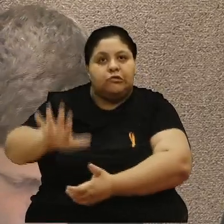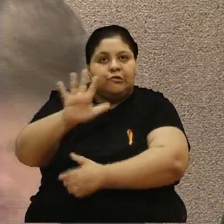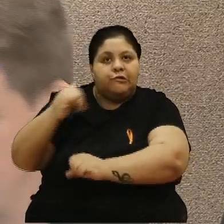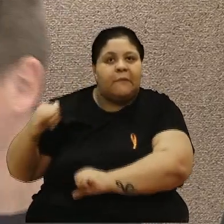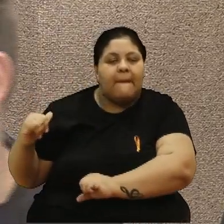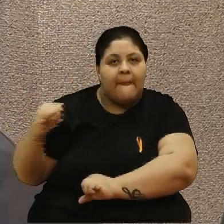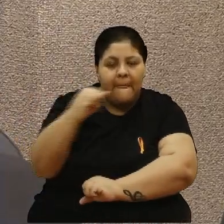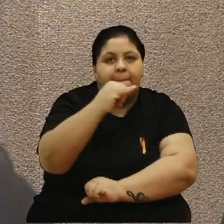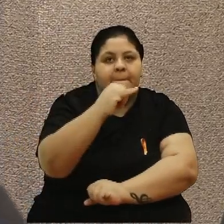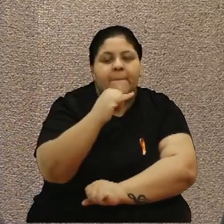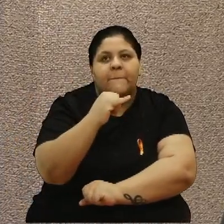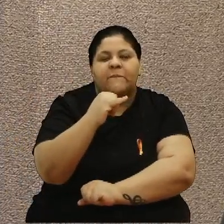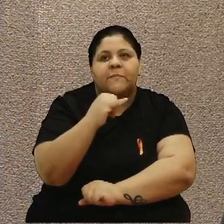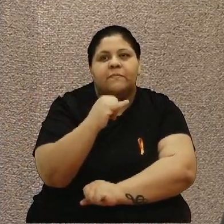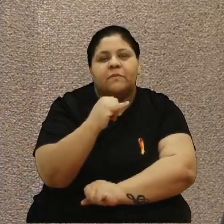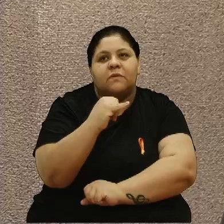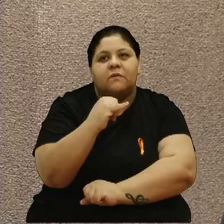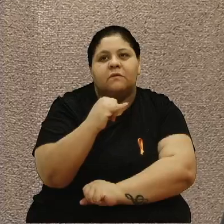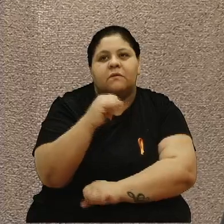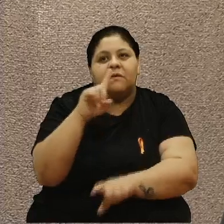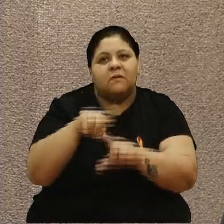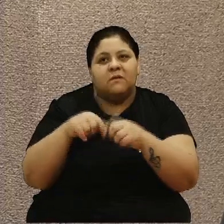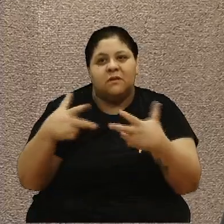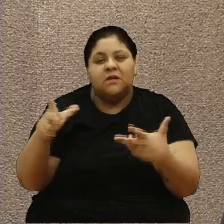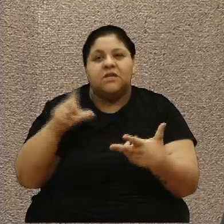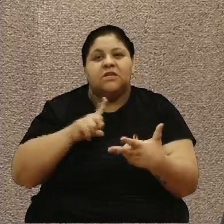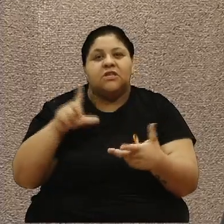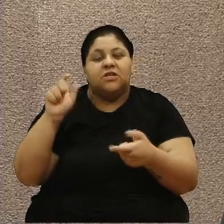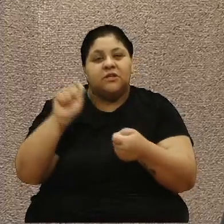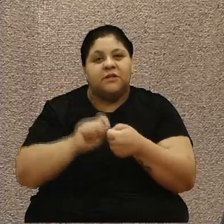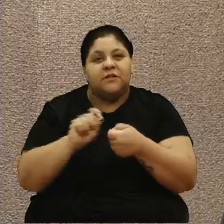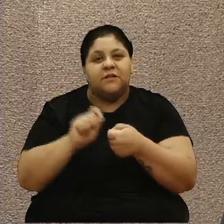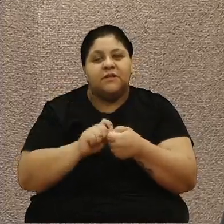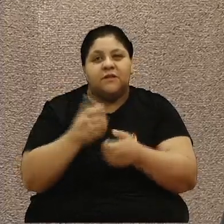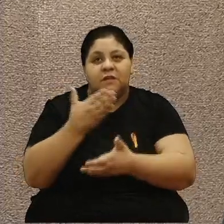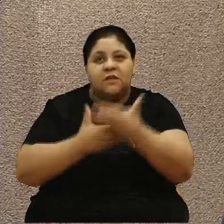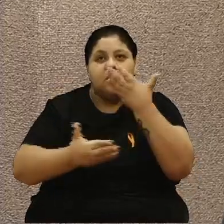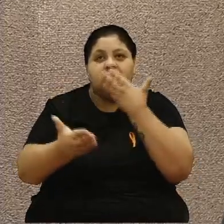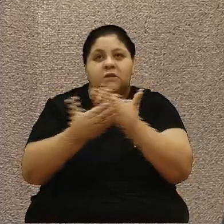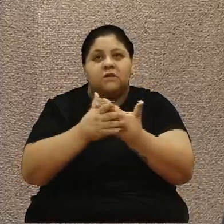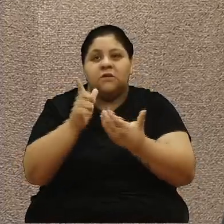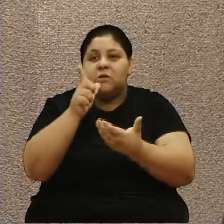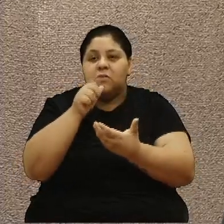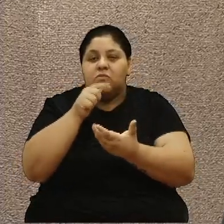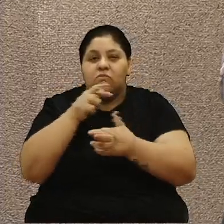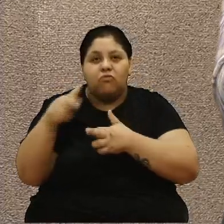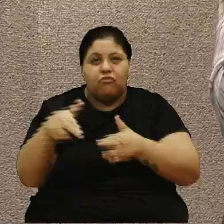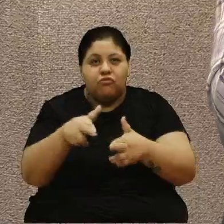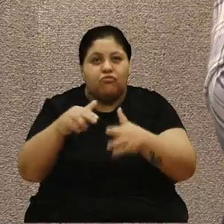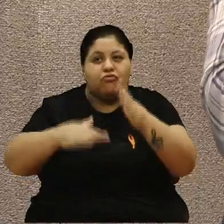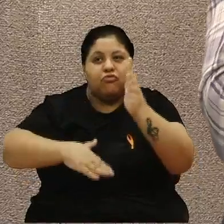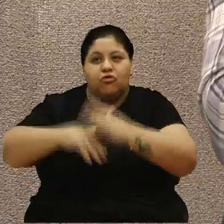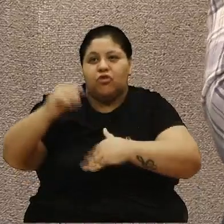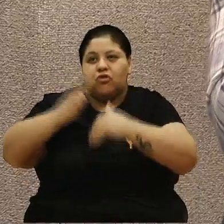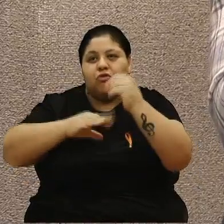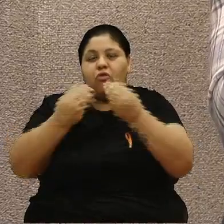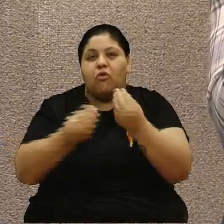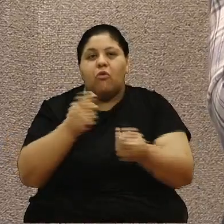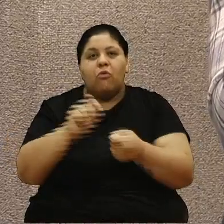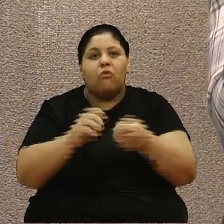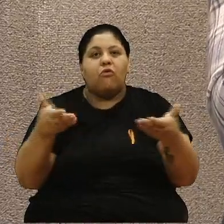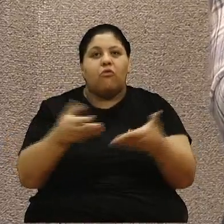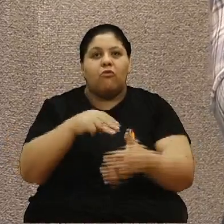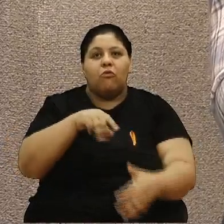né? Coisas que a gente devia ter feito, inclusive, em todas as represas que nós construímos. Como fizemos agora